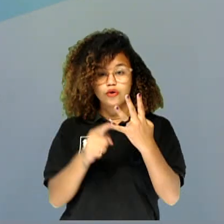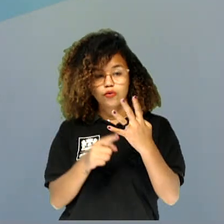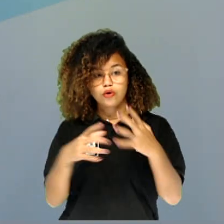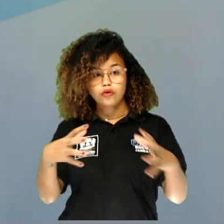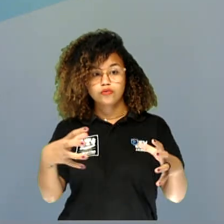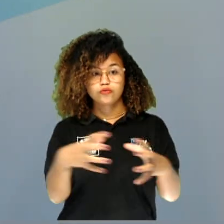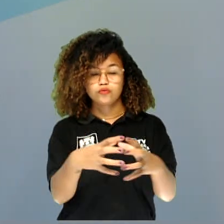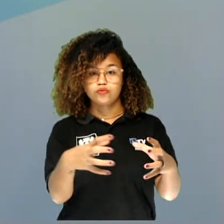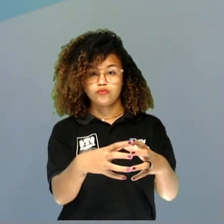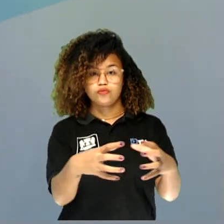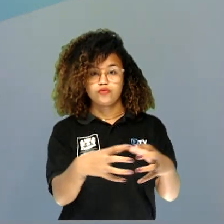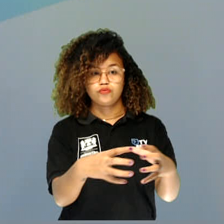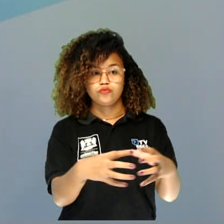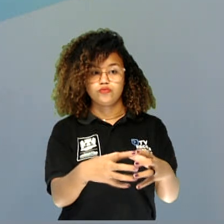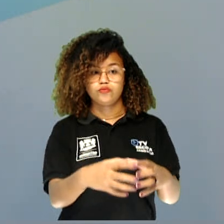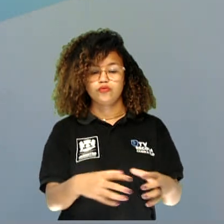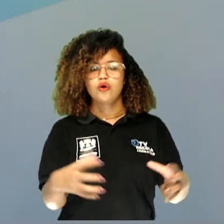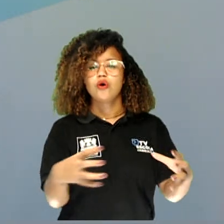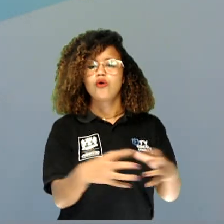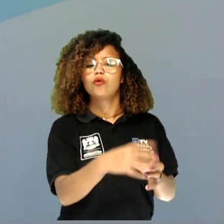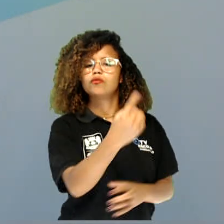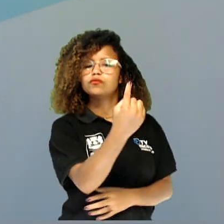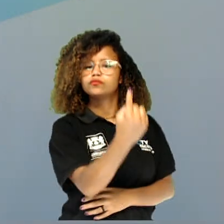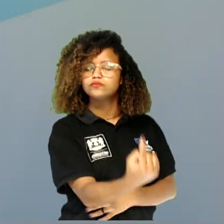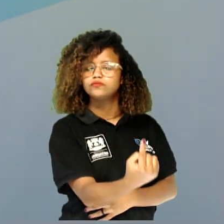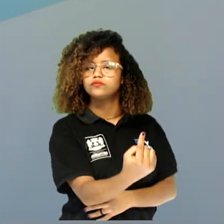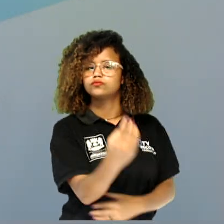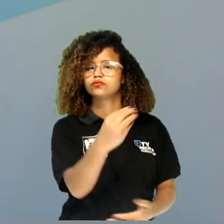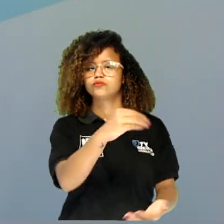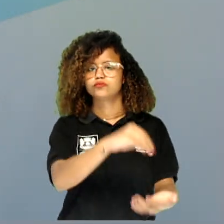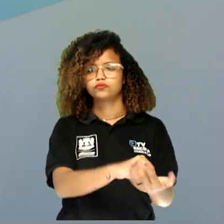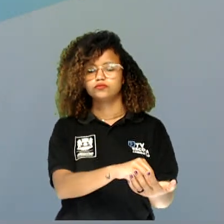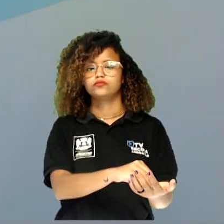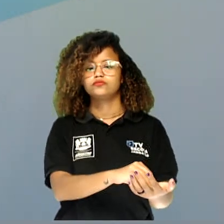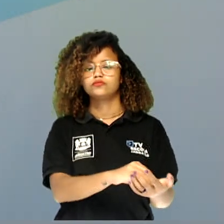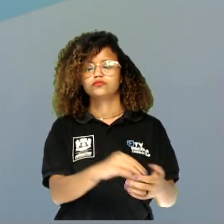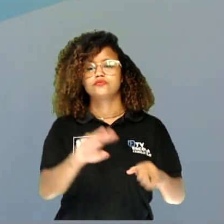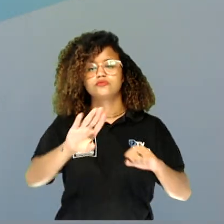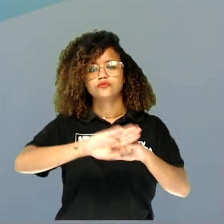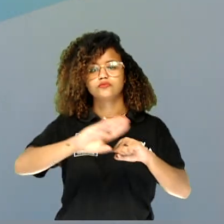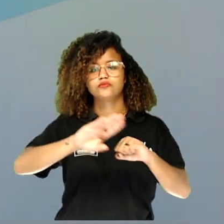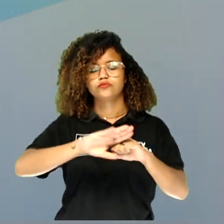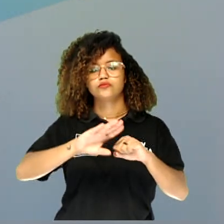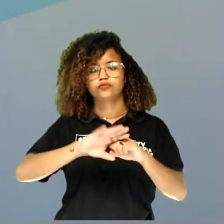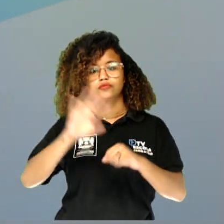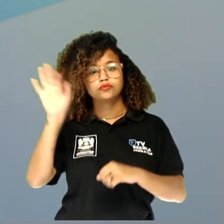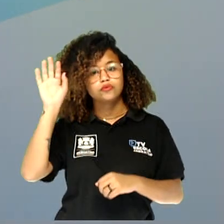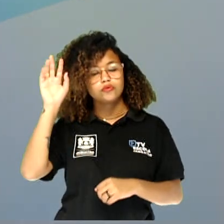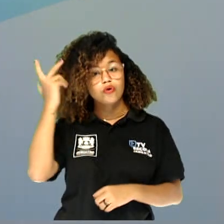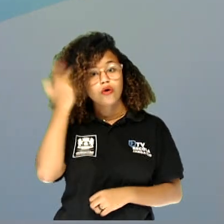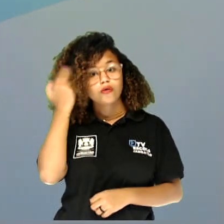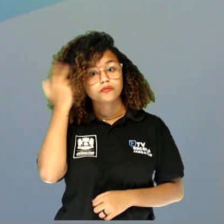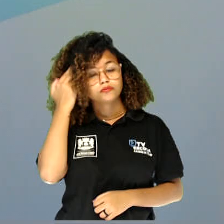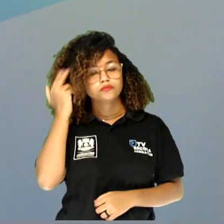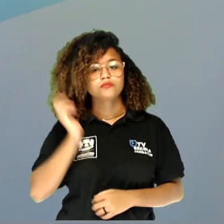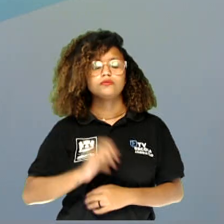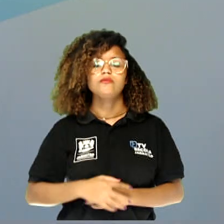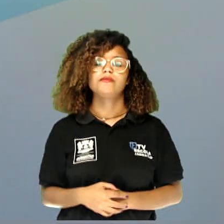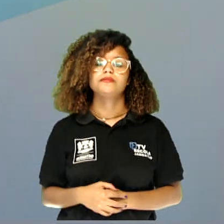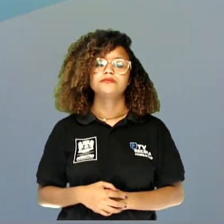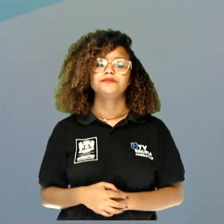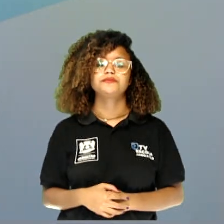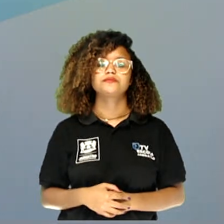grupos. Grupo 1, vamos colocar os substantivos comuns.